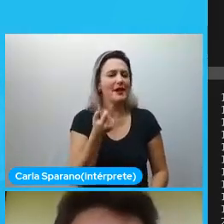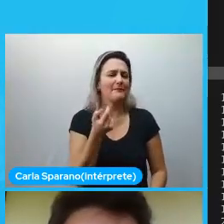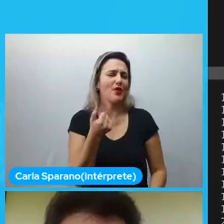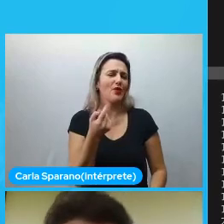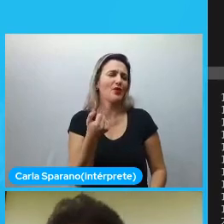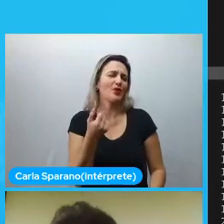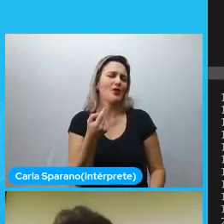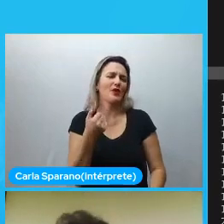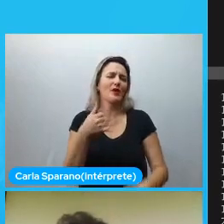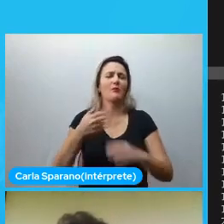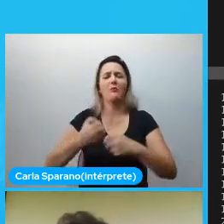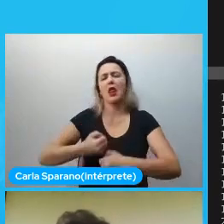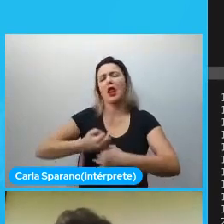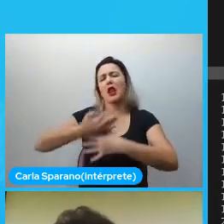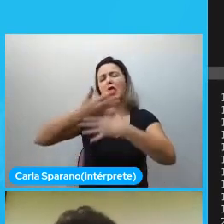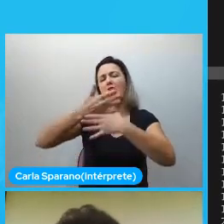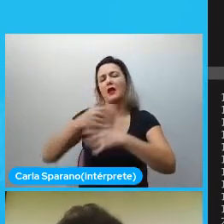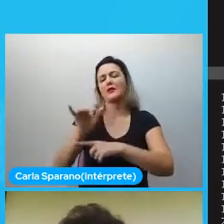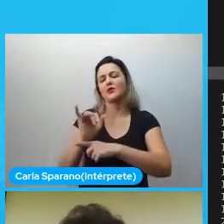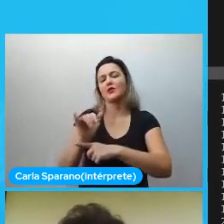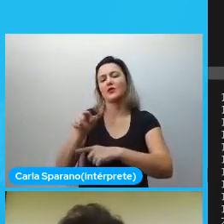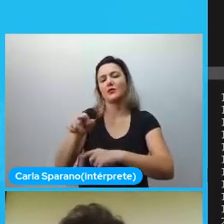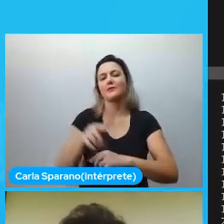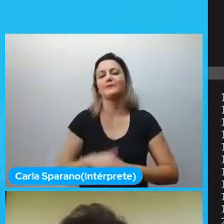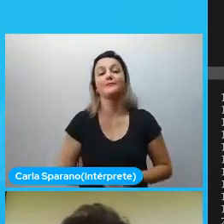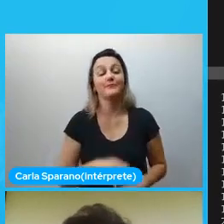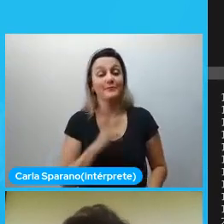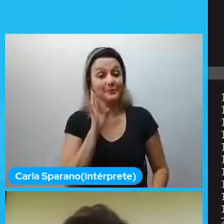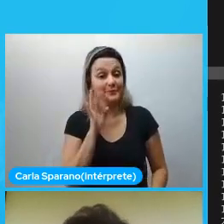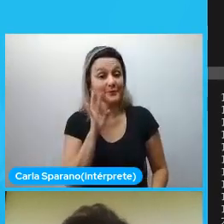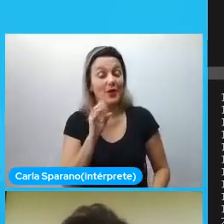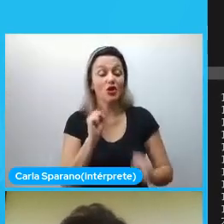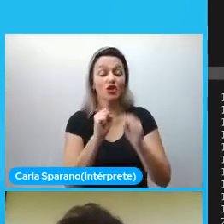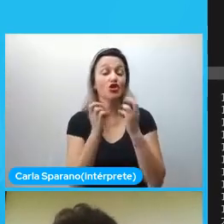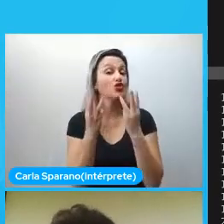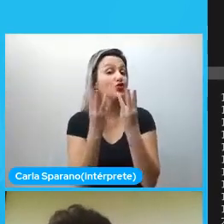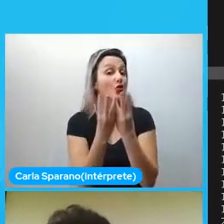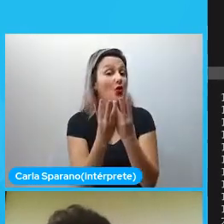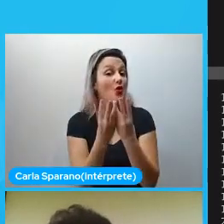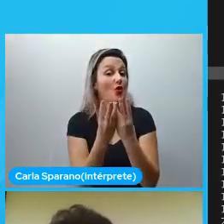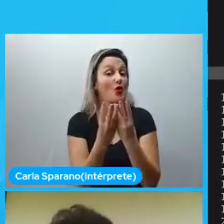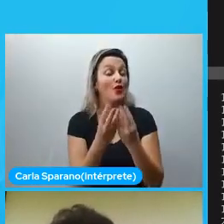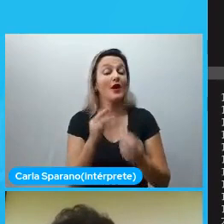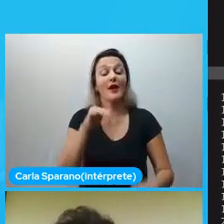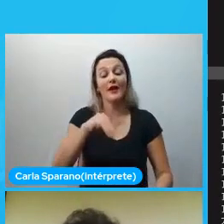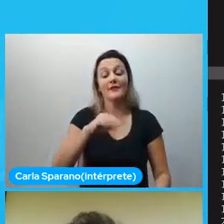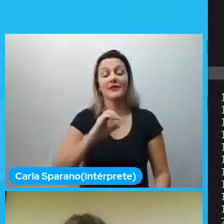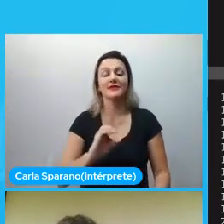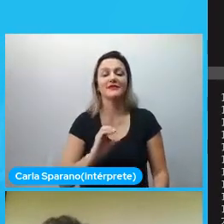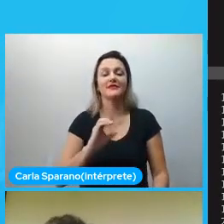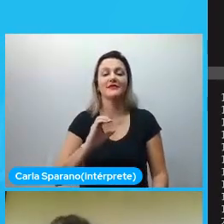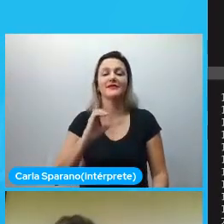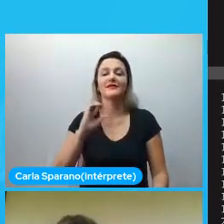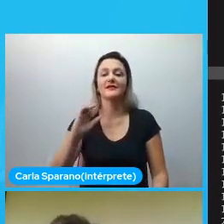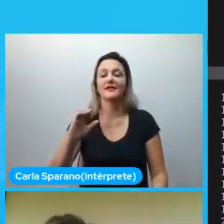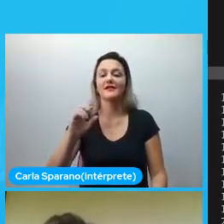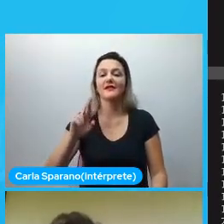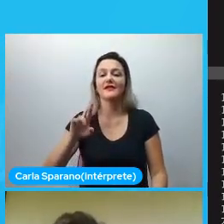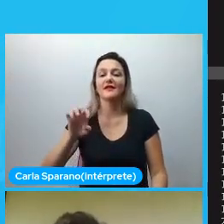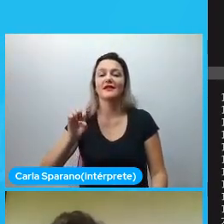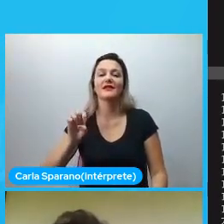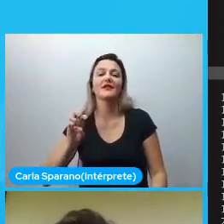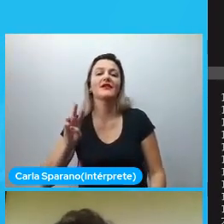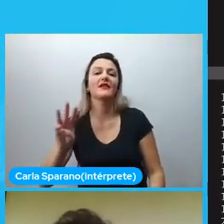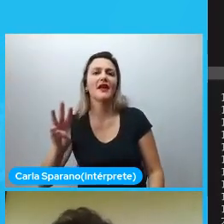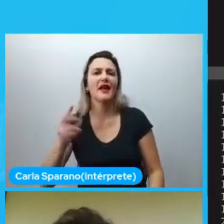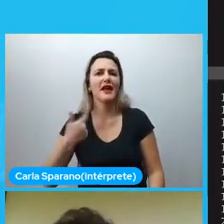visualizações, infelizmente. Isso aqui foi num show, se eu não me engano, do MC Krell, sei lá. E acabou o som, tipo, deu ruim